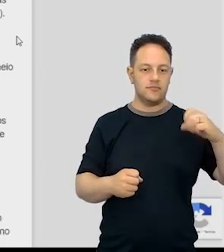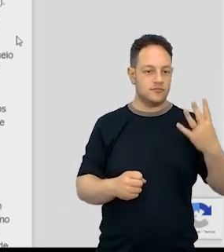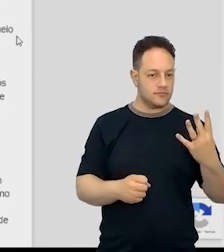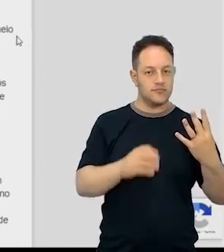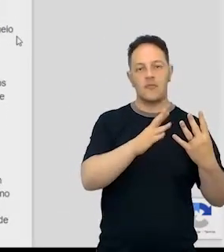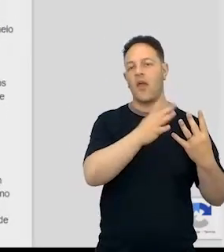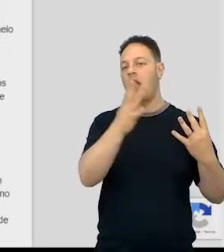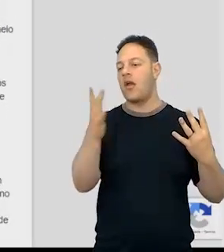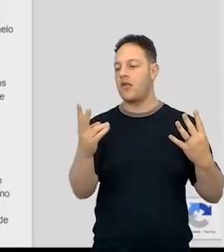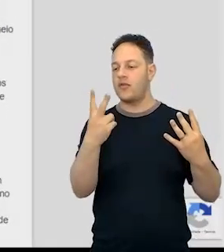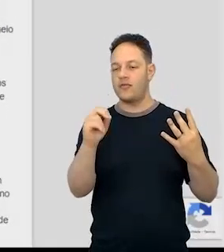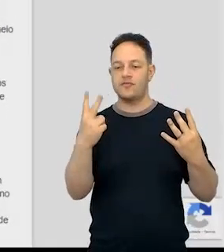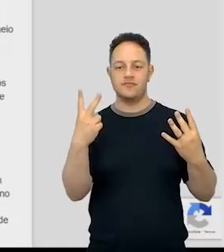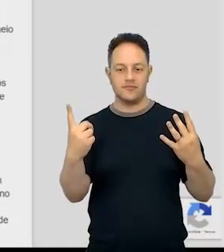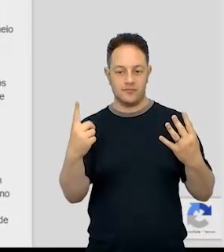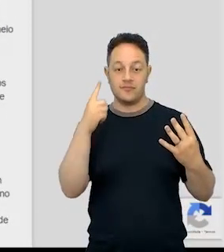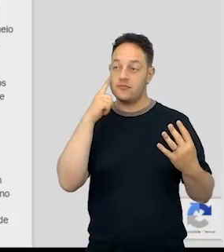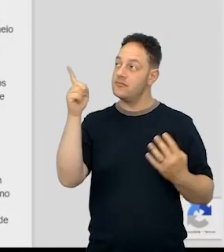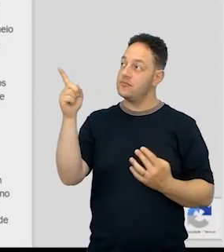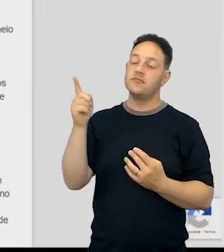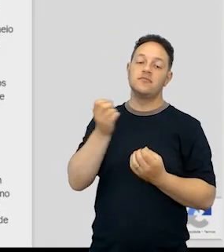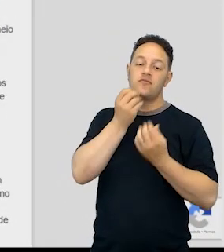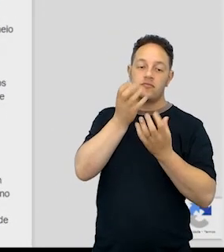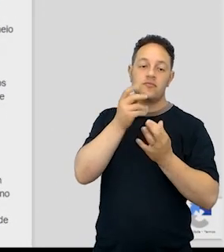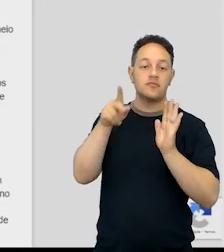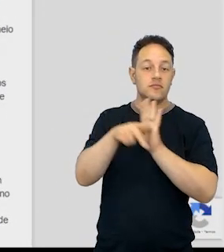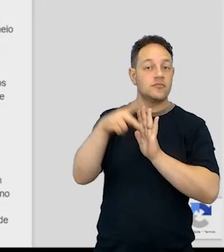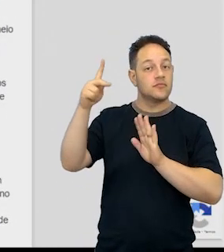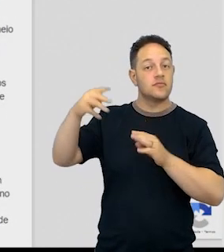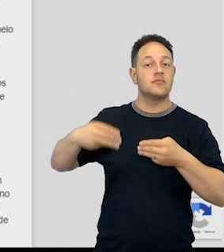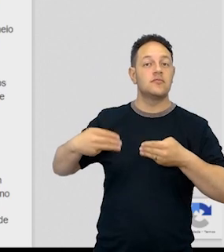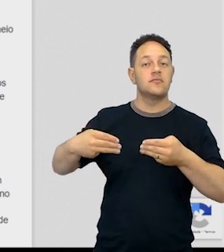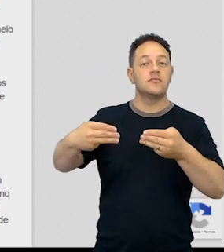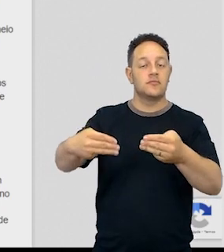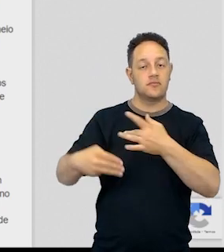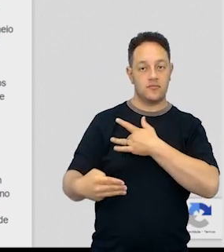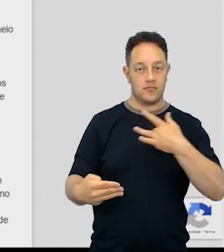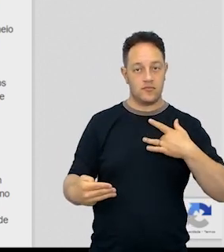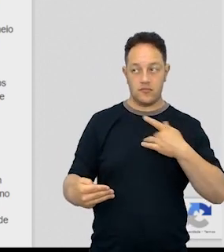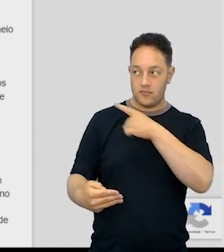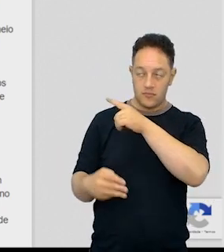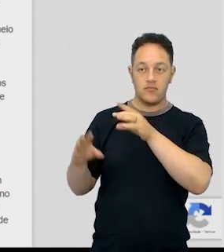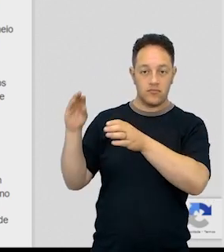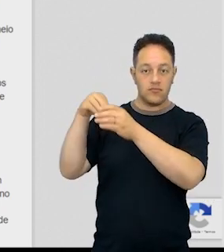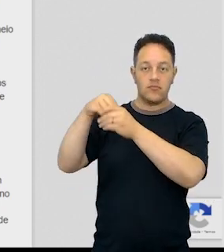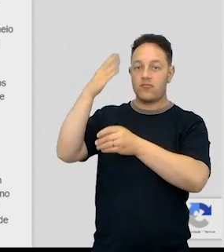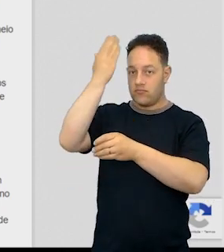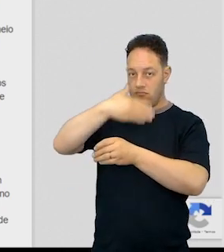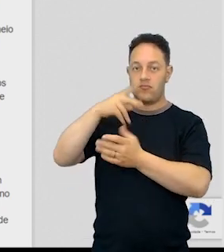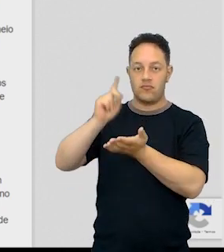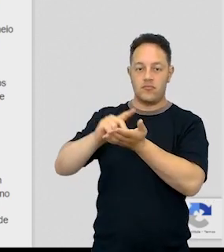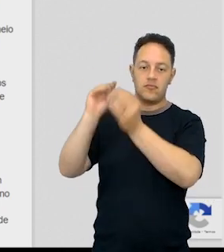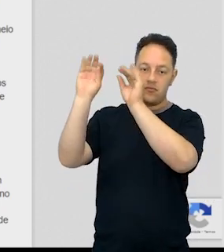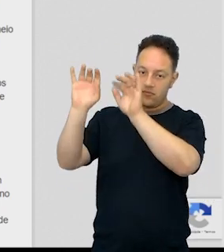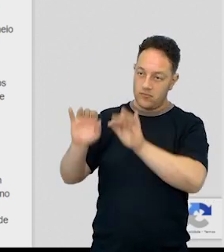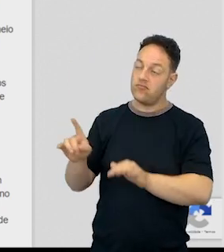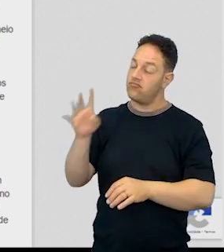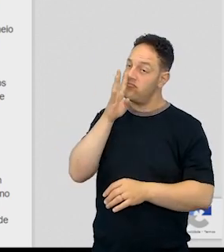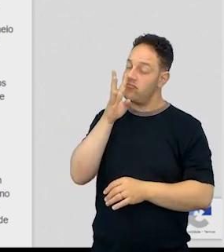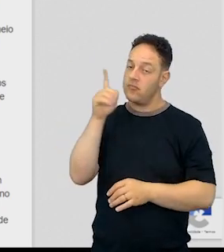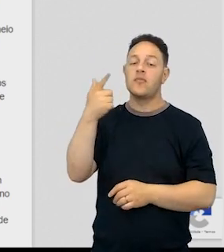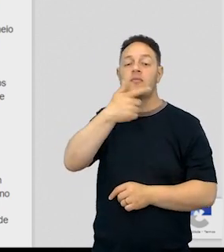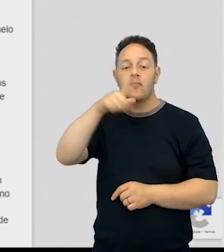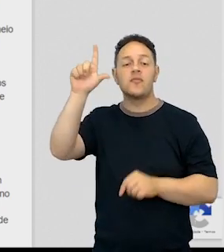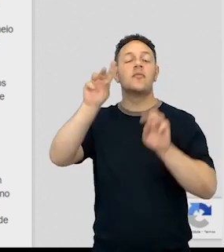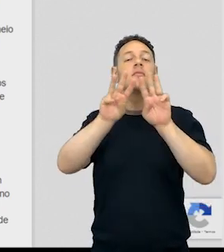estão aqui. Esse, por exemplo, é um dado obtido do Ministério da Saúde. Então, essa é uma plataforma muito interessante. Outra plataforma